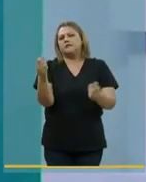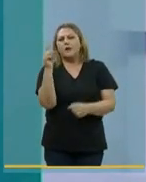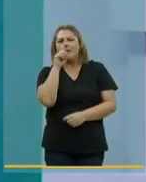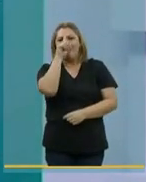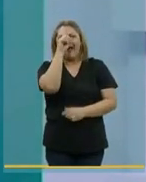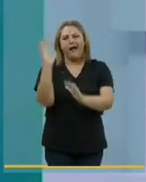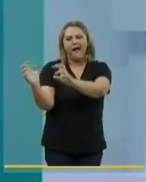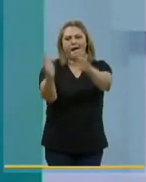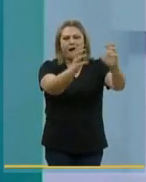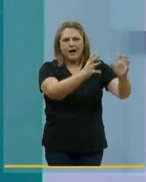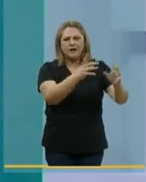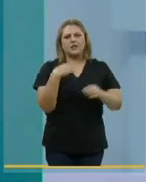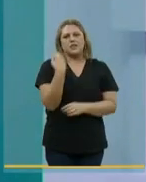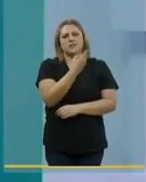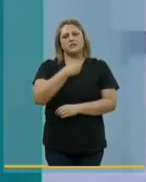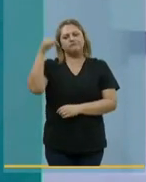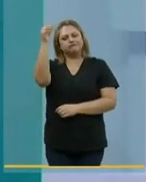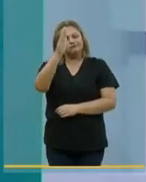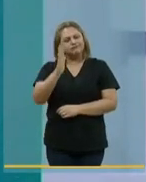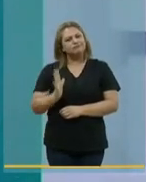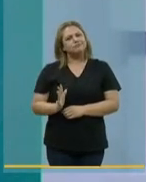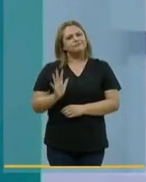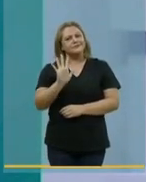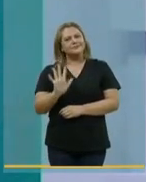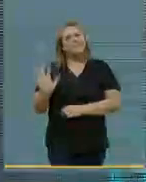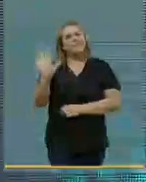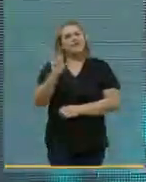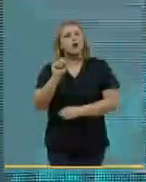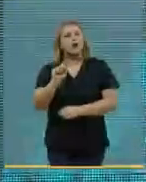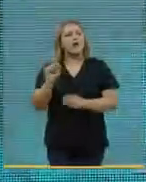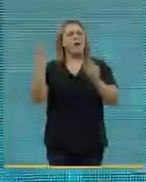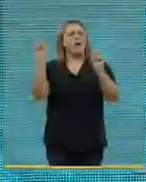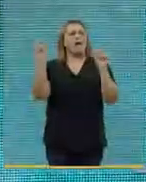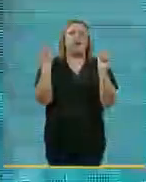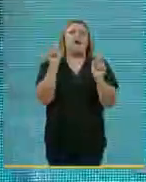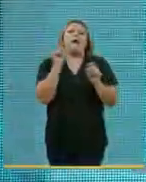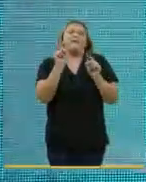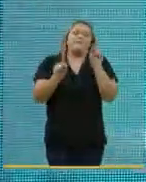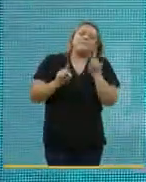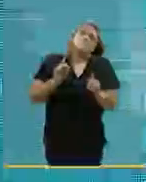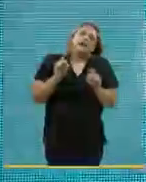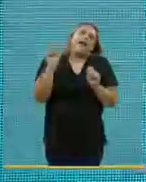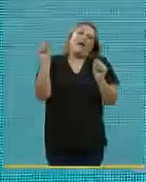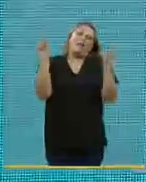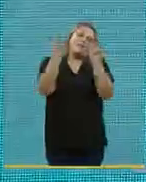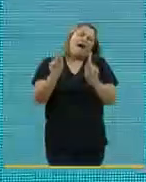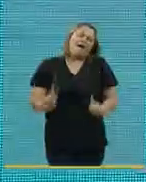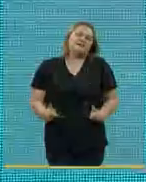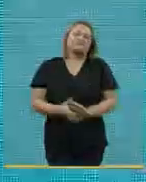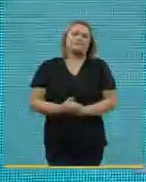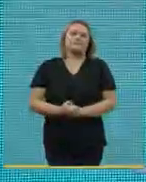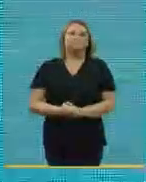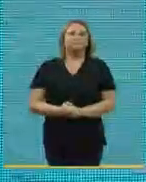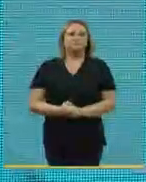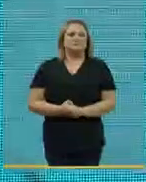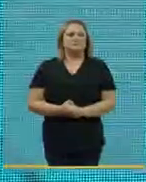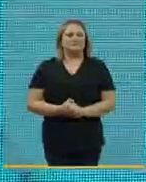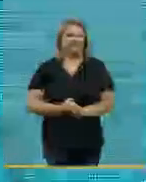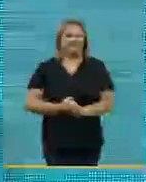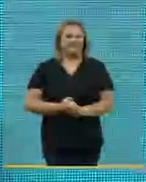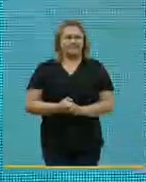e para isso nós precisamos cuidar e acolhido o que obrigará candidato o segundo jornalista